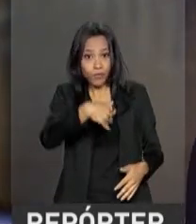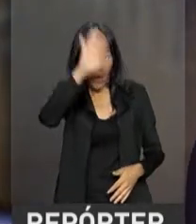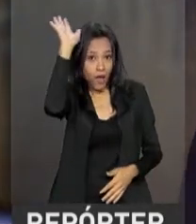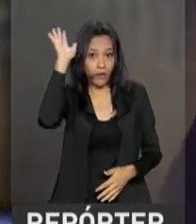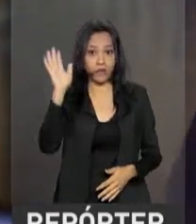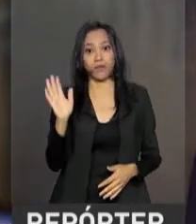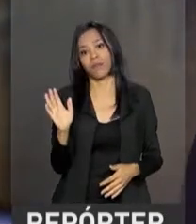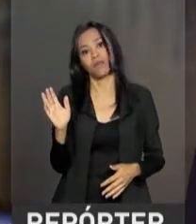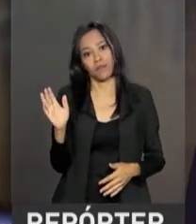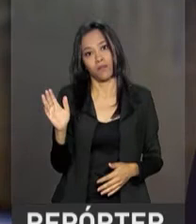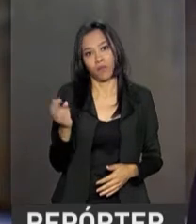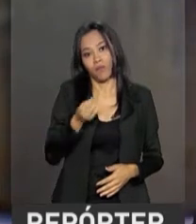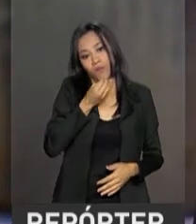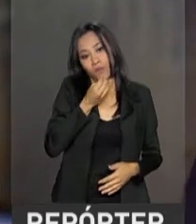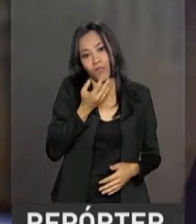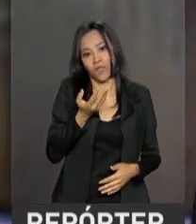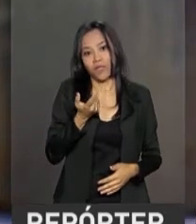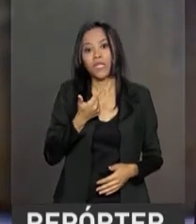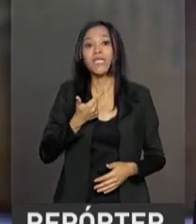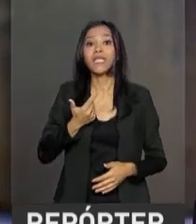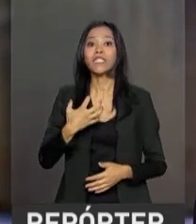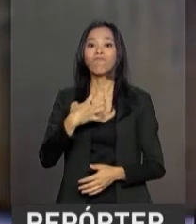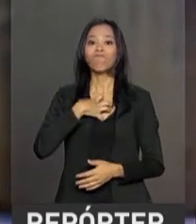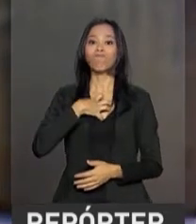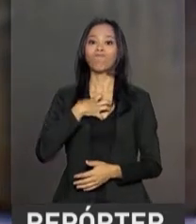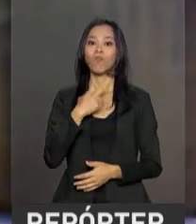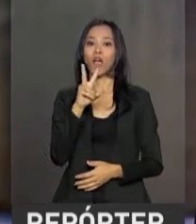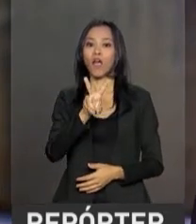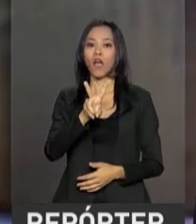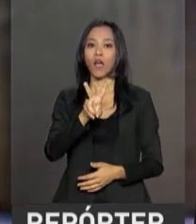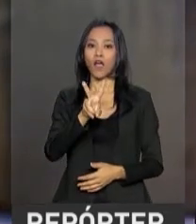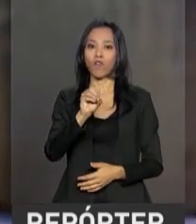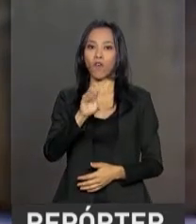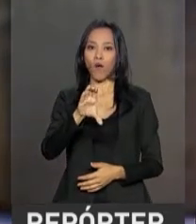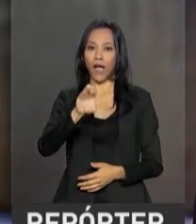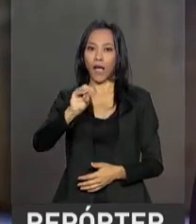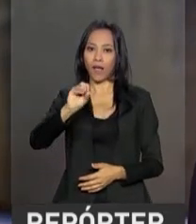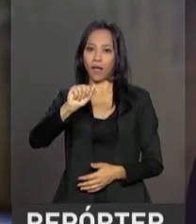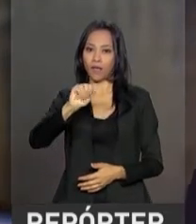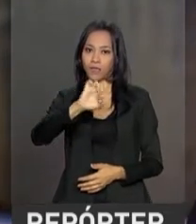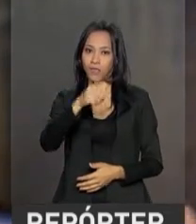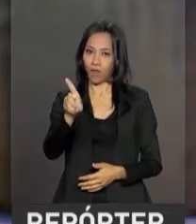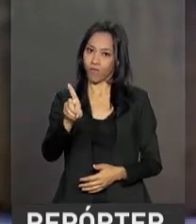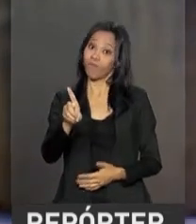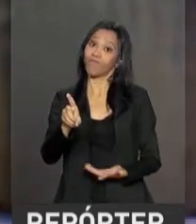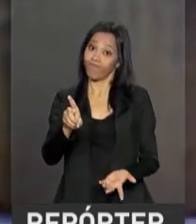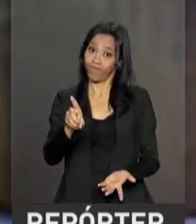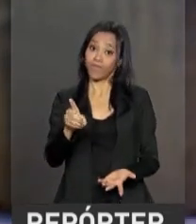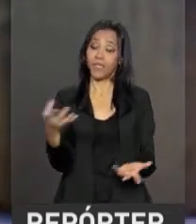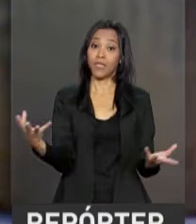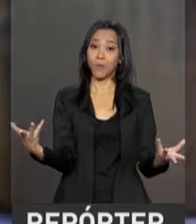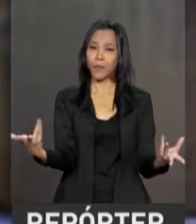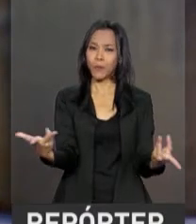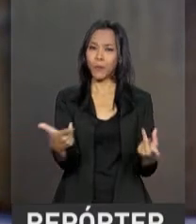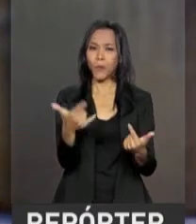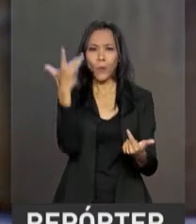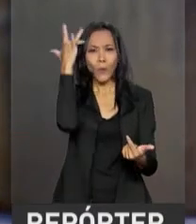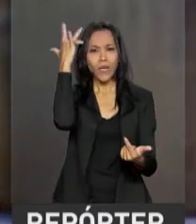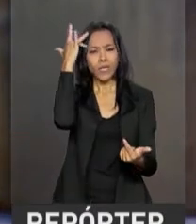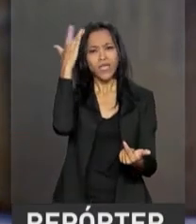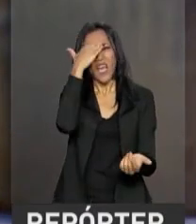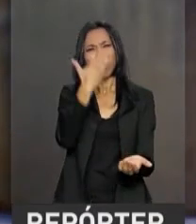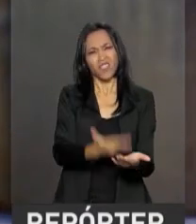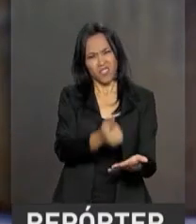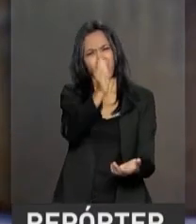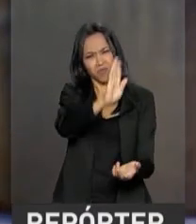ganha um servidor público. Então tem que ter vocação de serviço. E tem que ter uma qualidade que é gostar do Brasil, gostar da